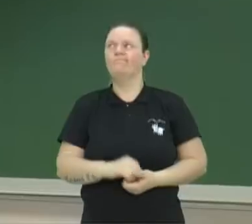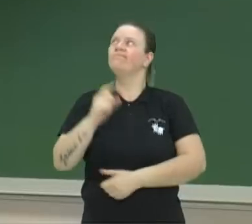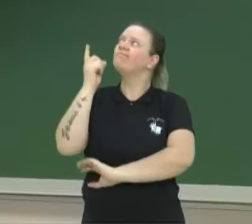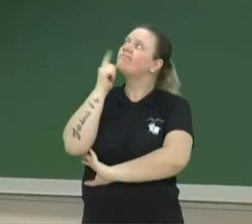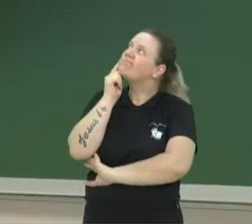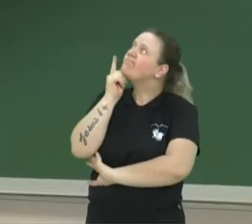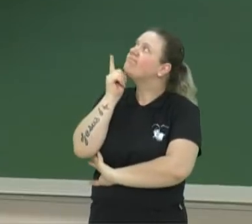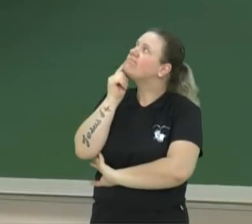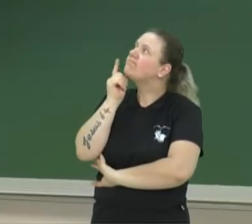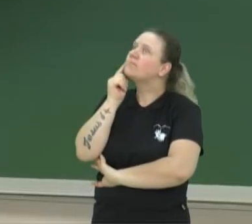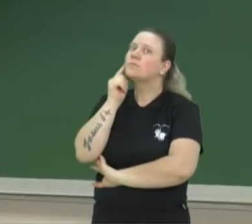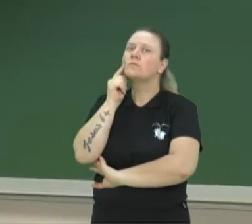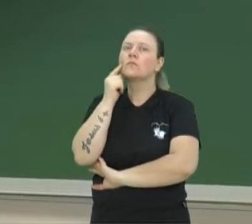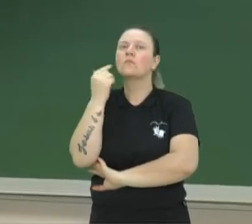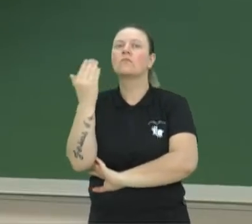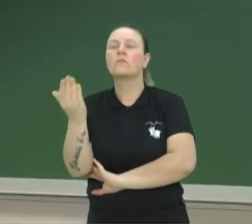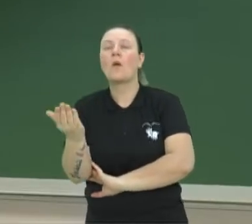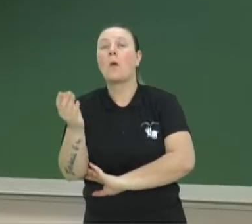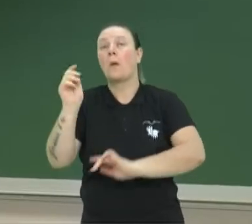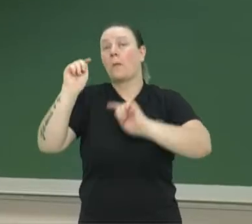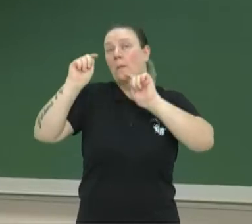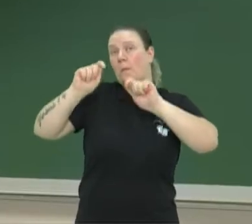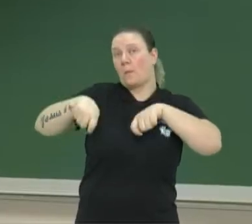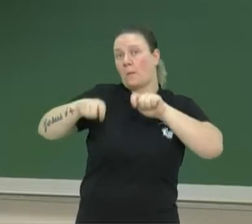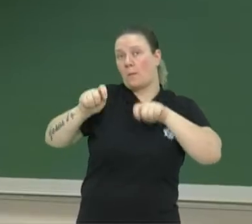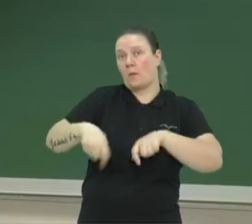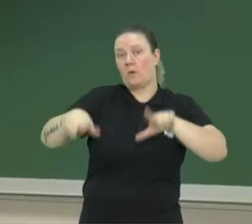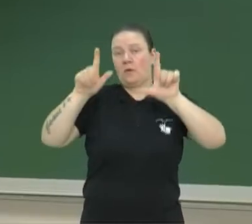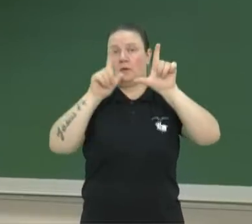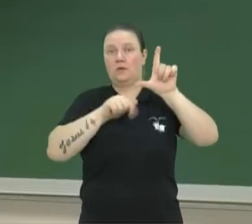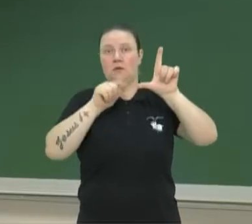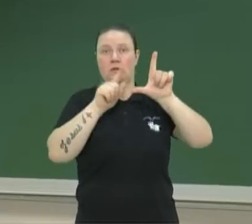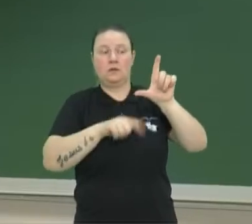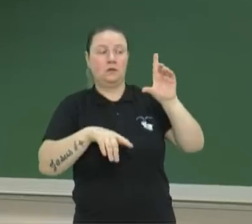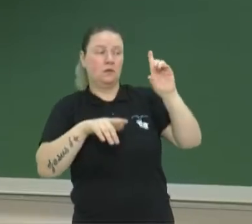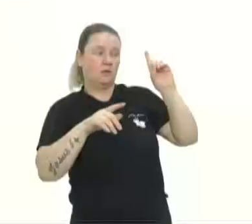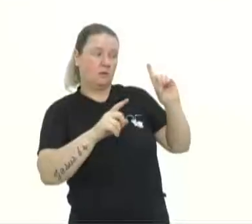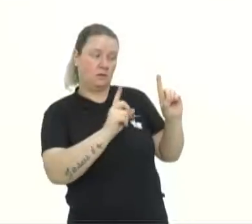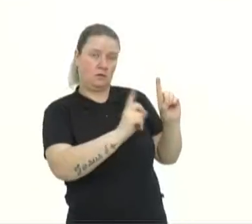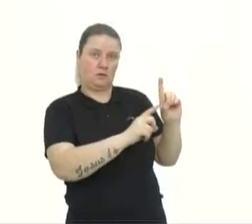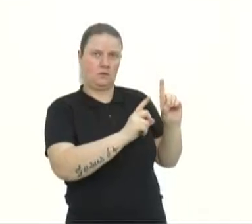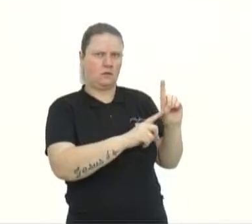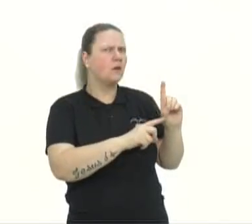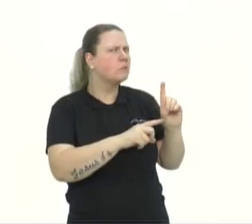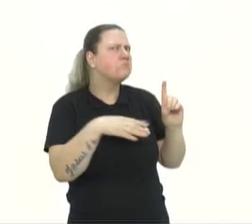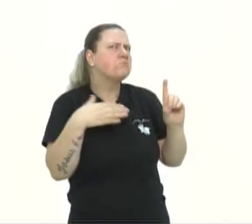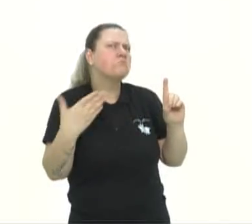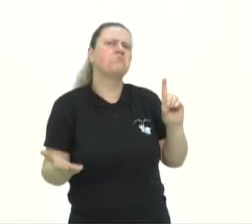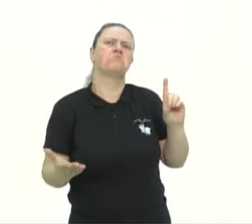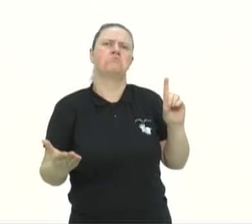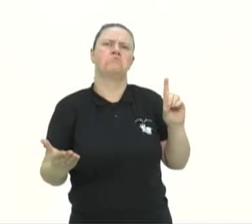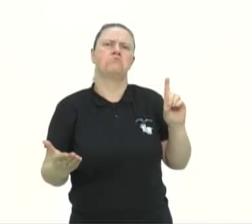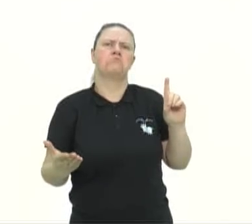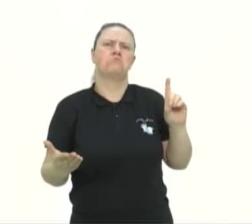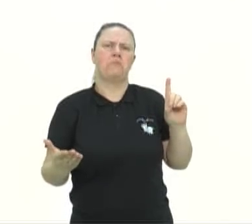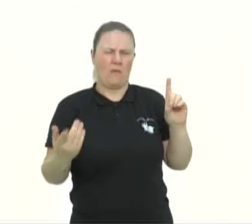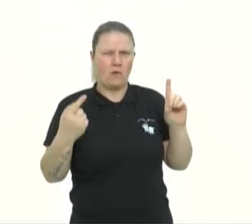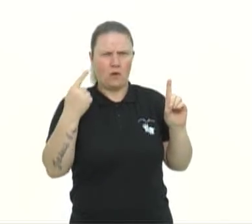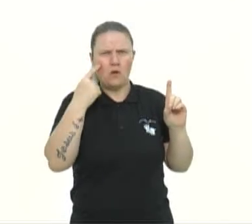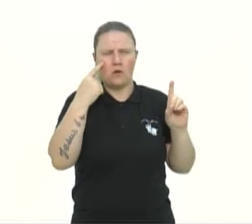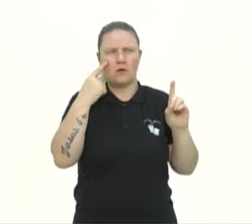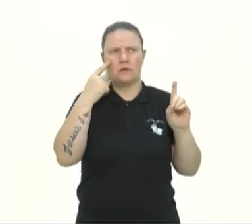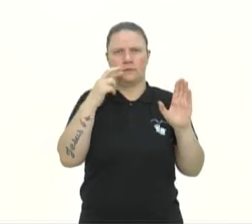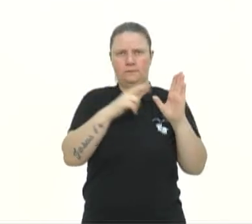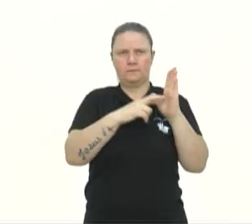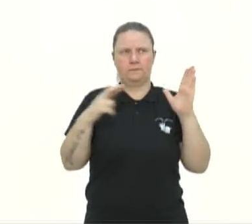Professor, acha que pode ser a letra D, você acha também? Será? Vamos conferir